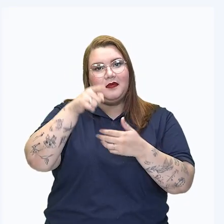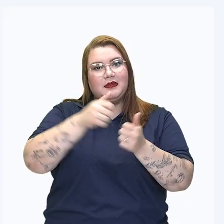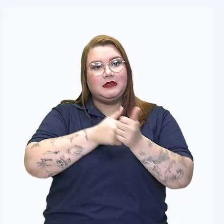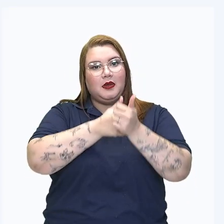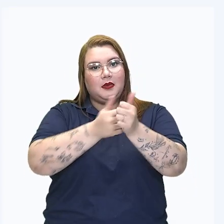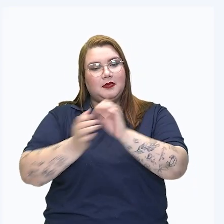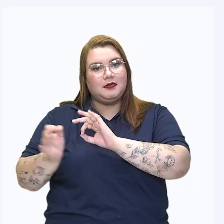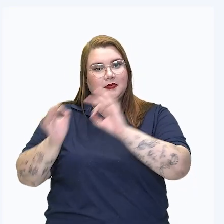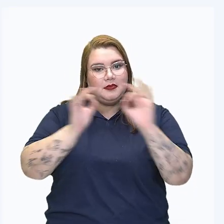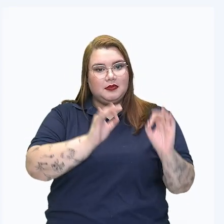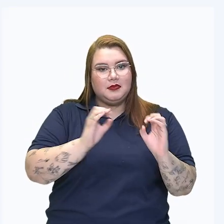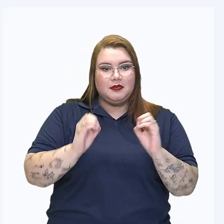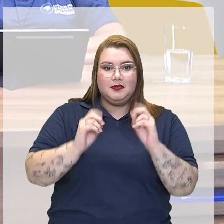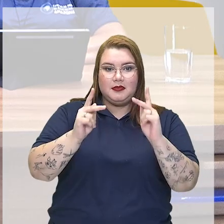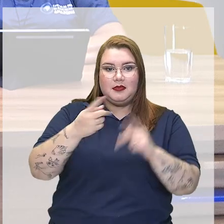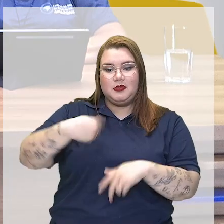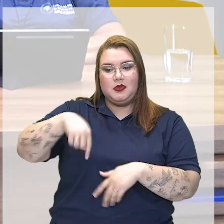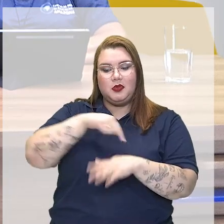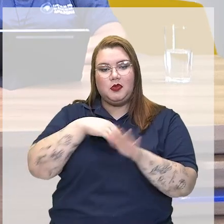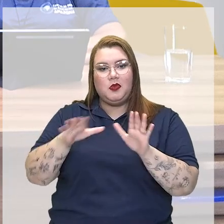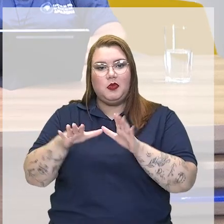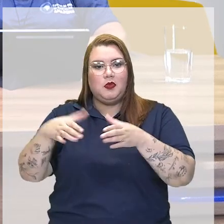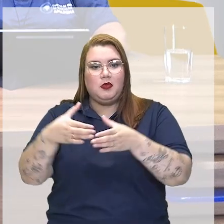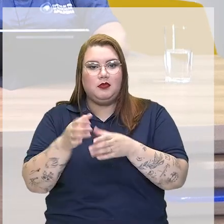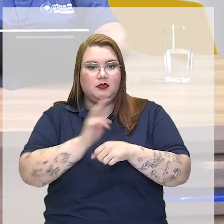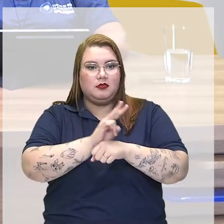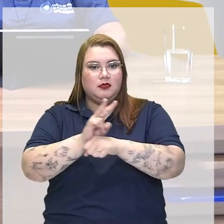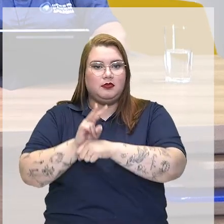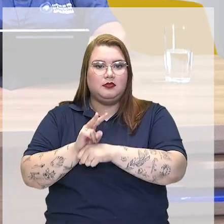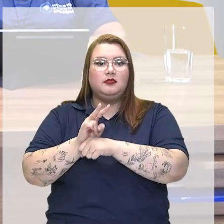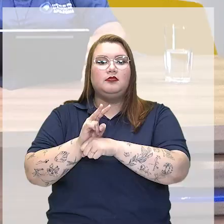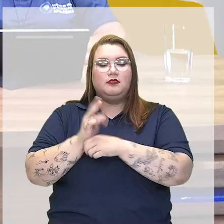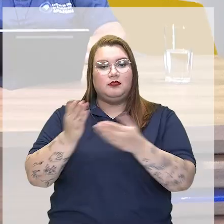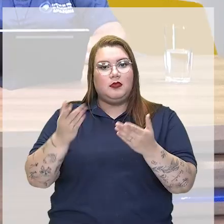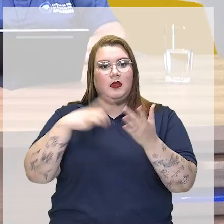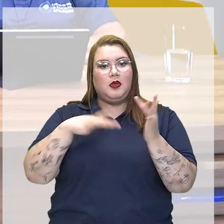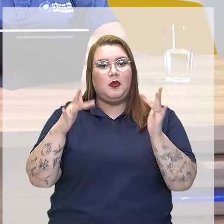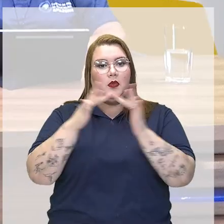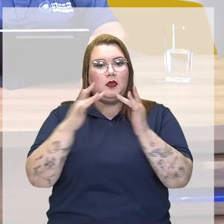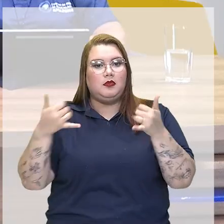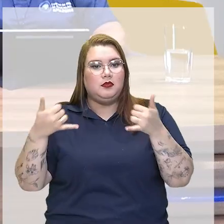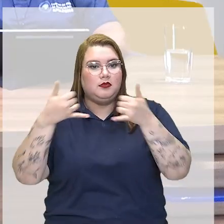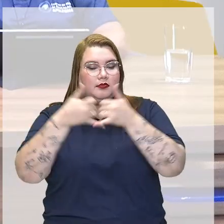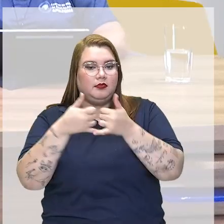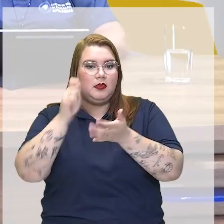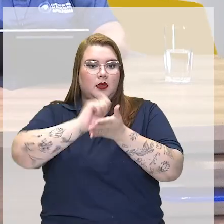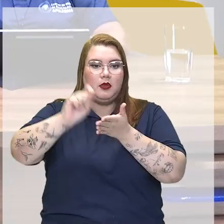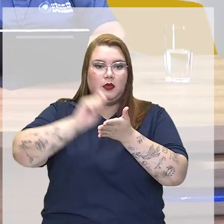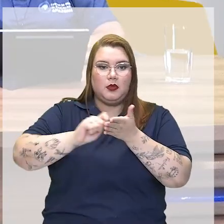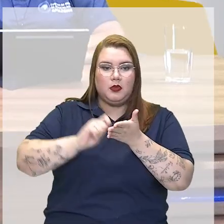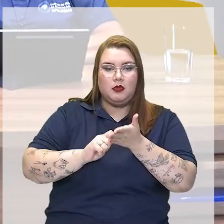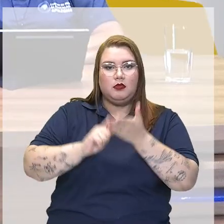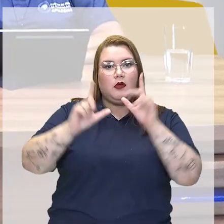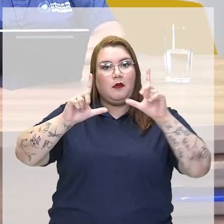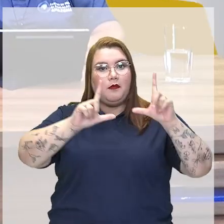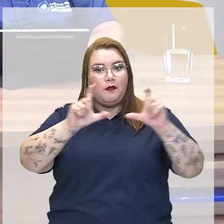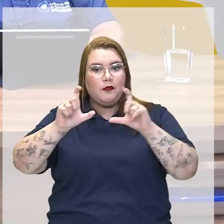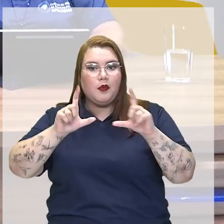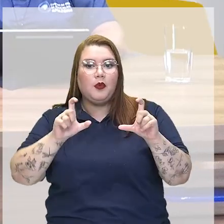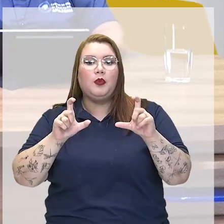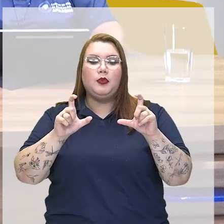aqui, e a coordenação de informação e monitoramento é encontrado nesses números. Anotem, tirem